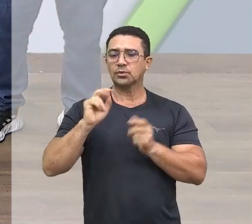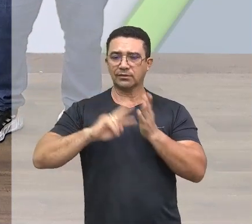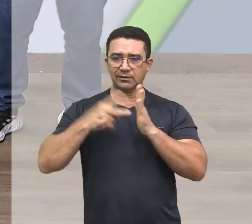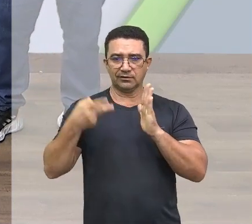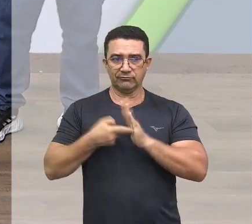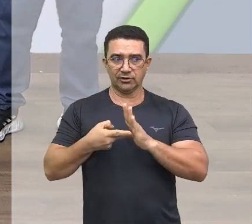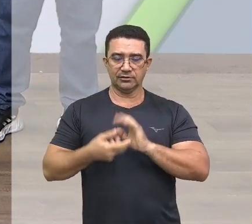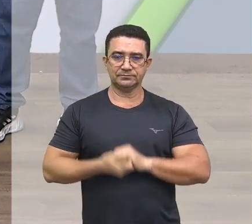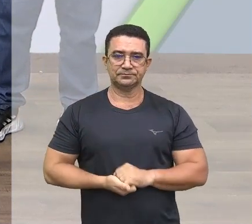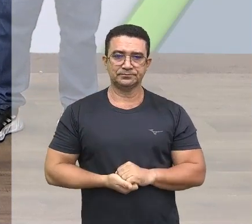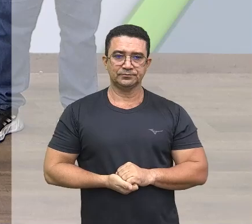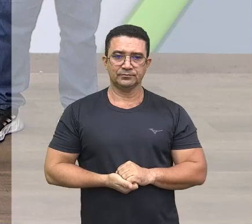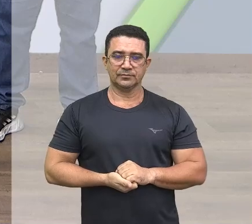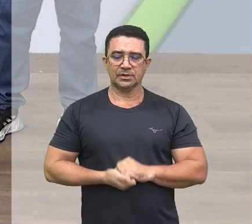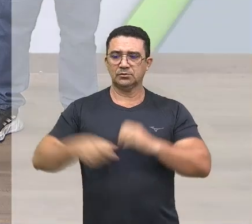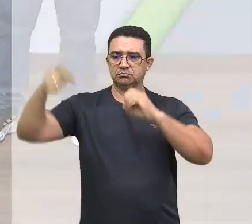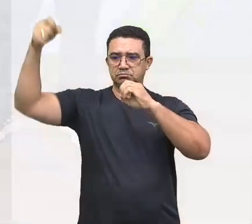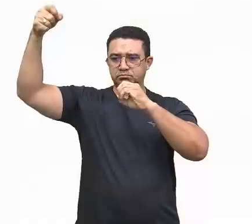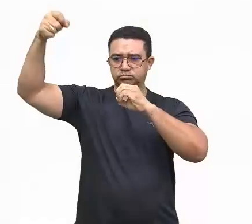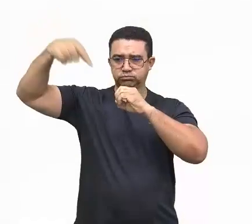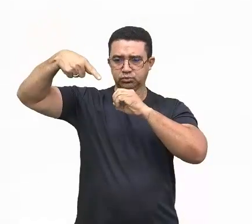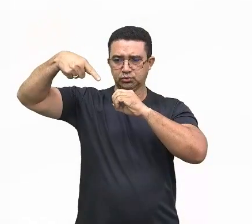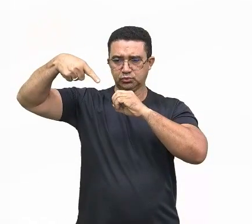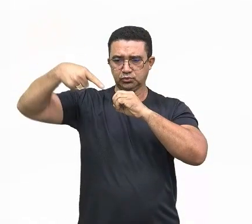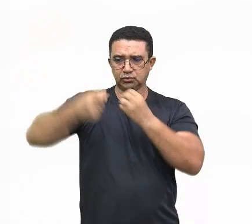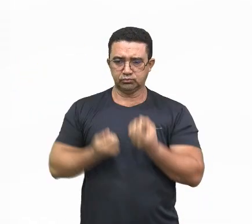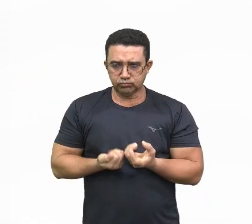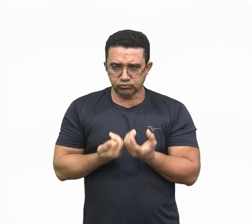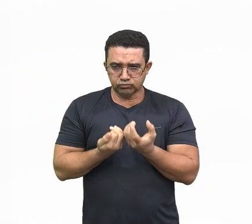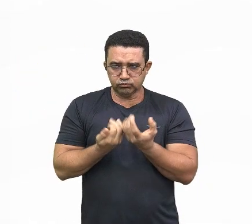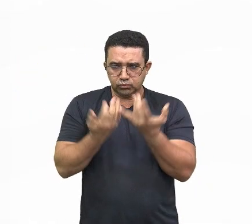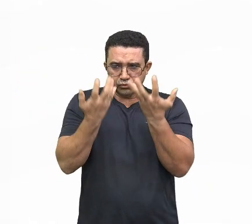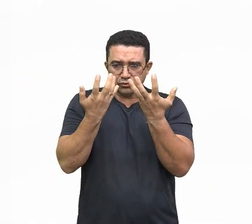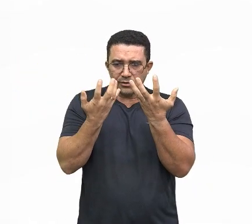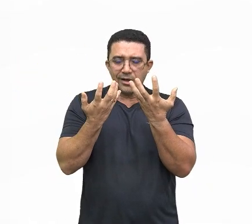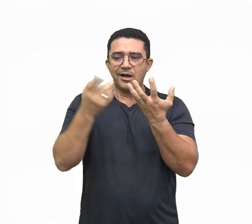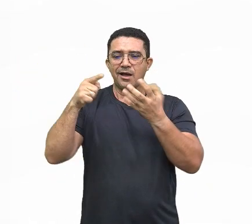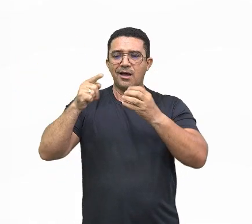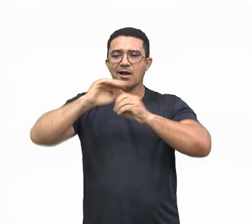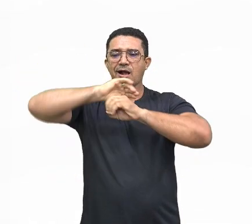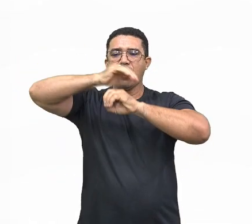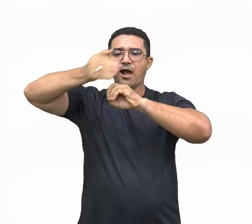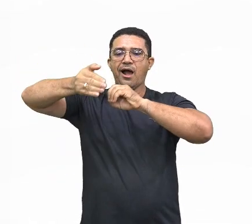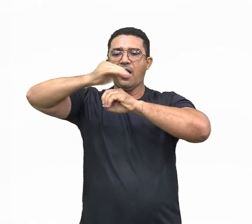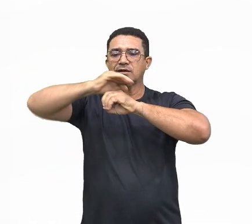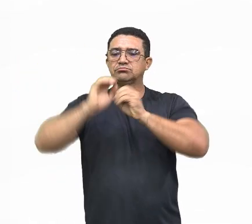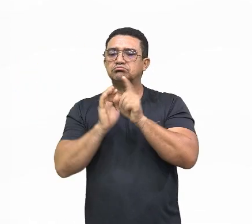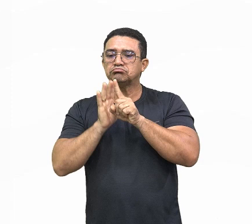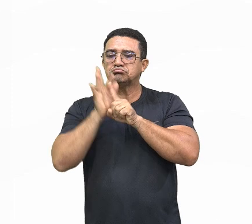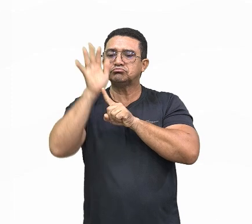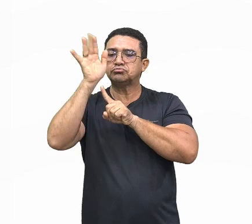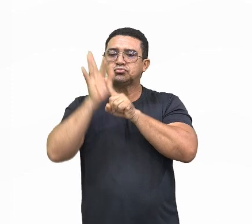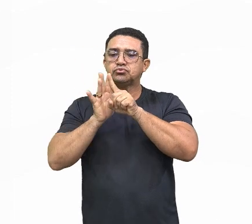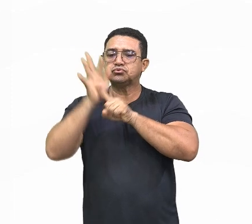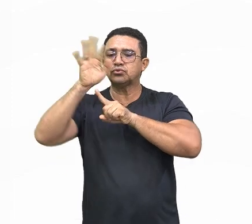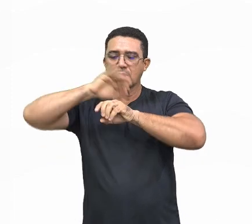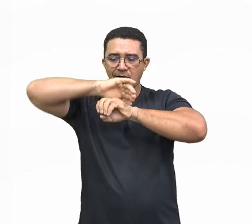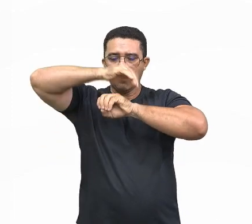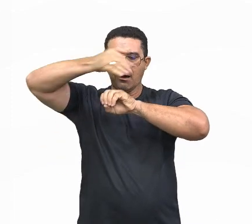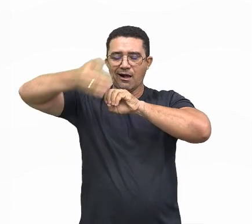O efeito estufa, ele corresponde a uma camada de gases que cobre a superfície da